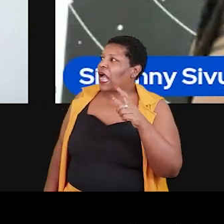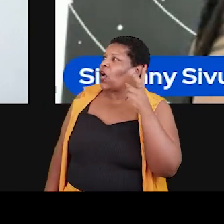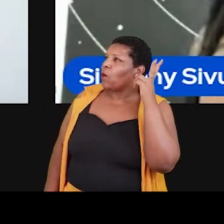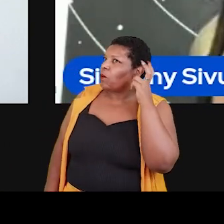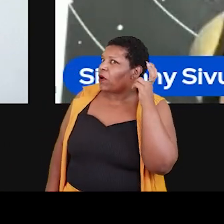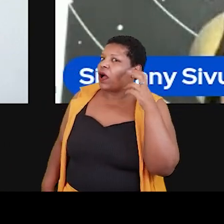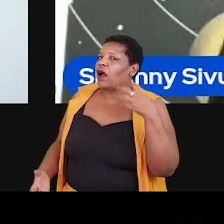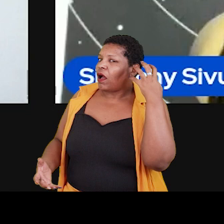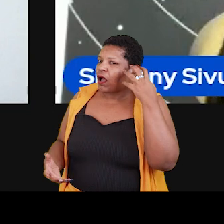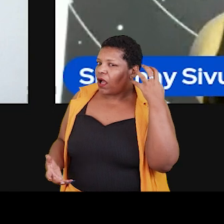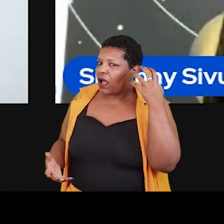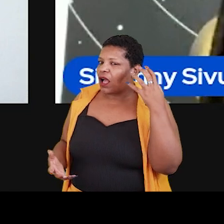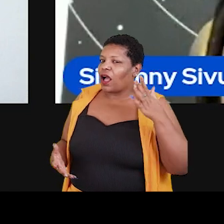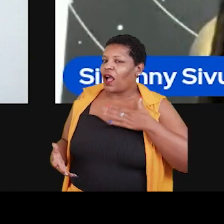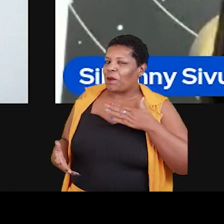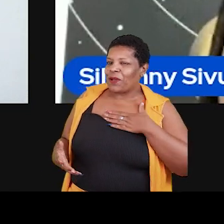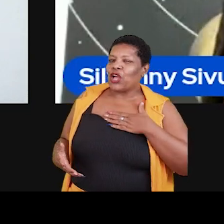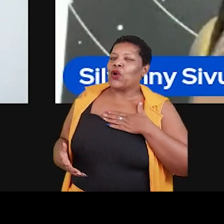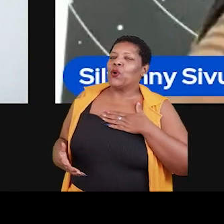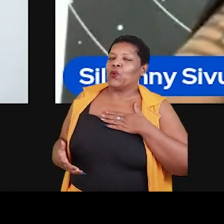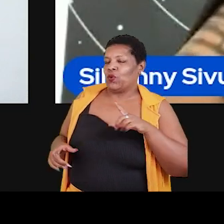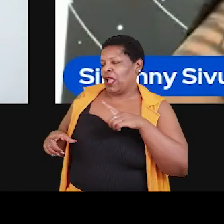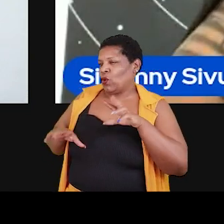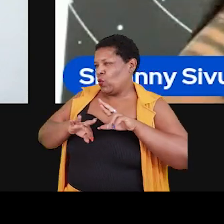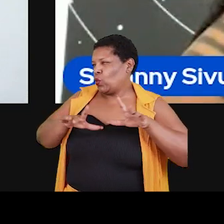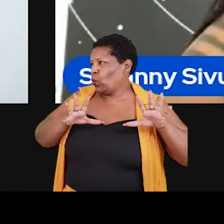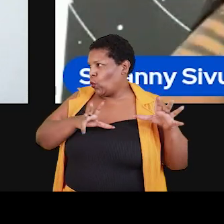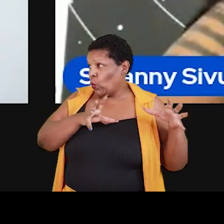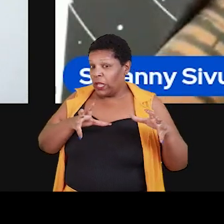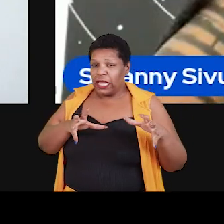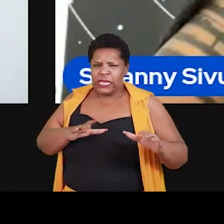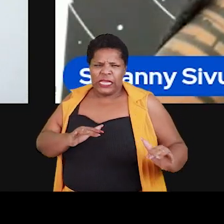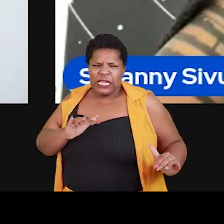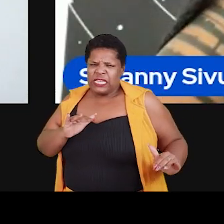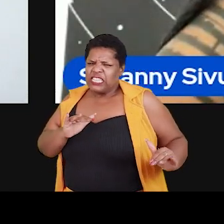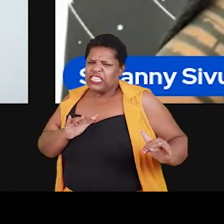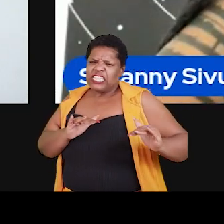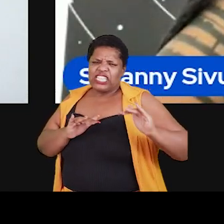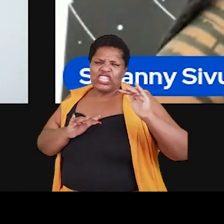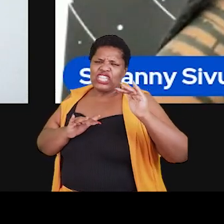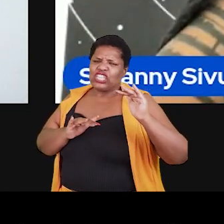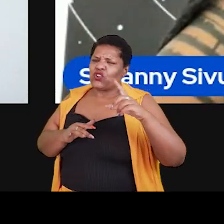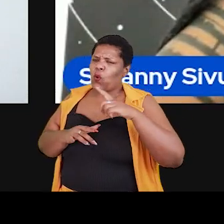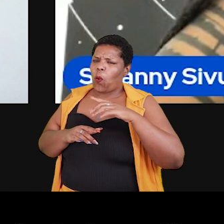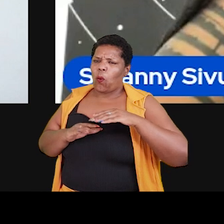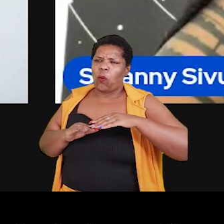que ficam no meu setup efeitos ali, né? Lotei a minha SPDS X